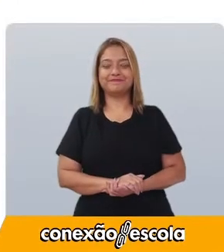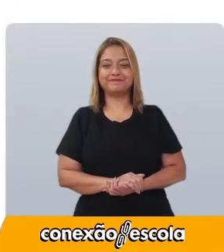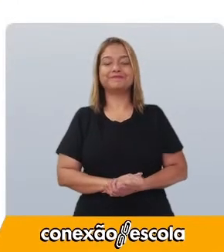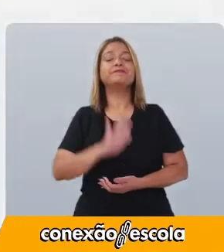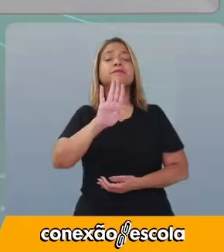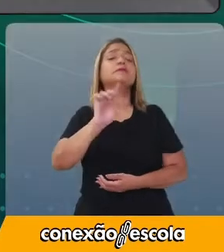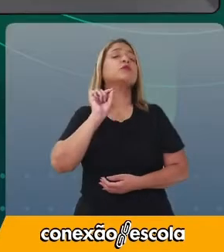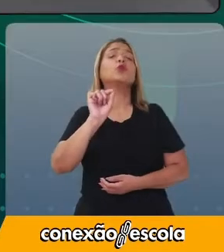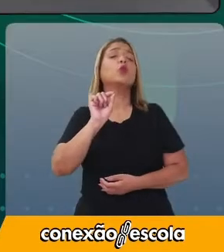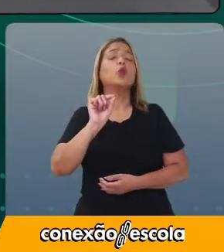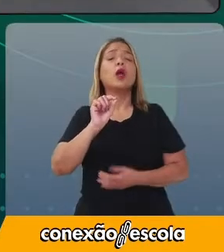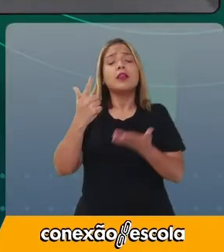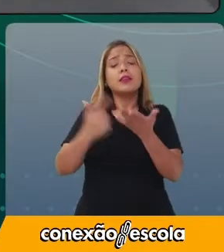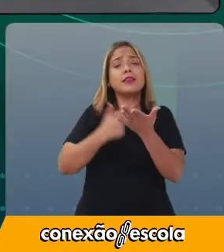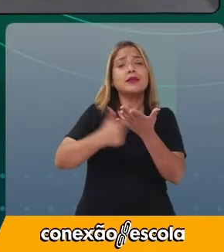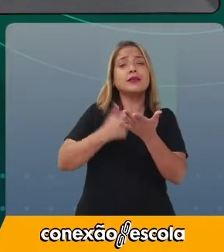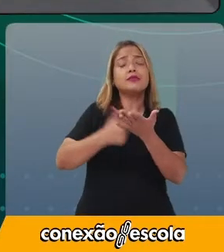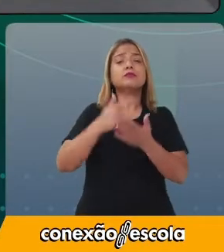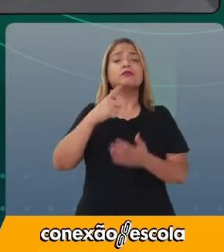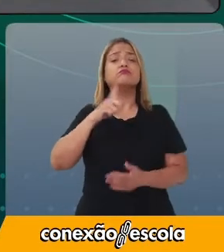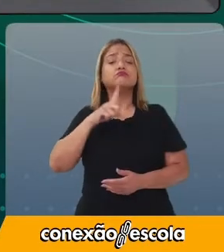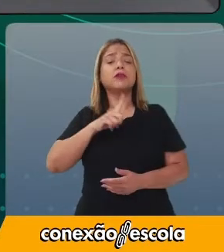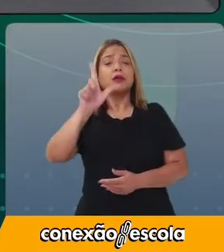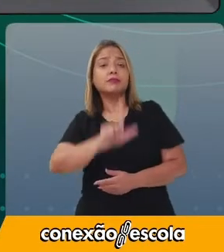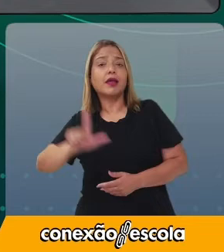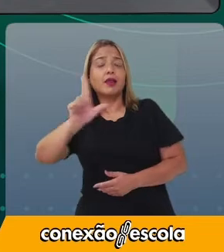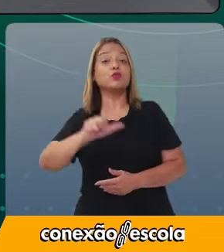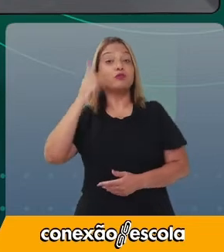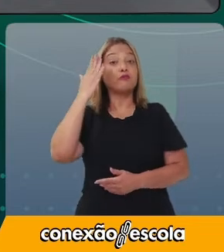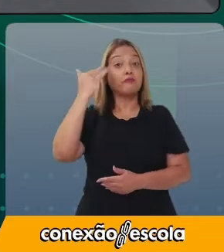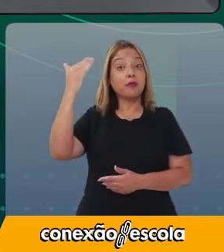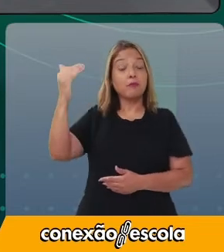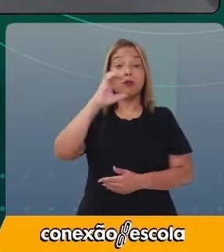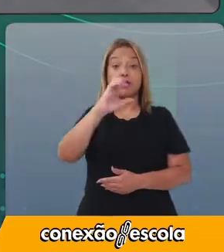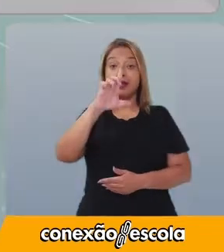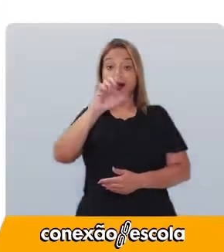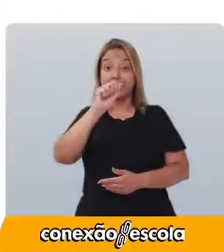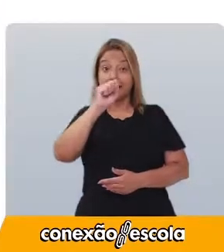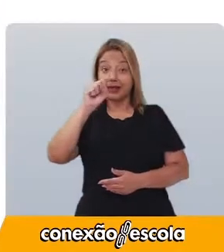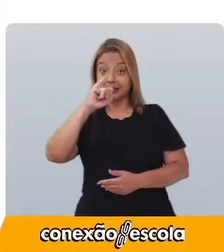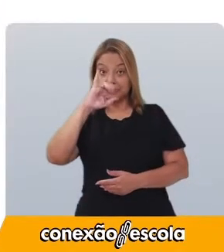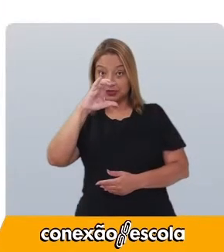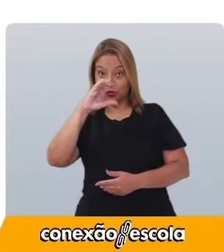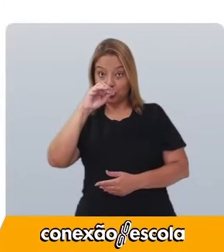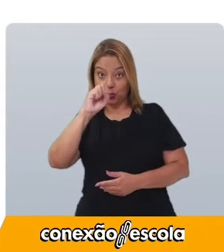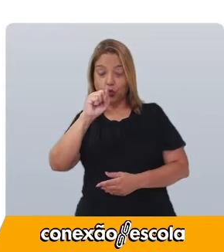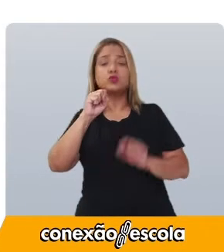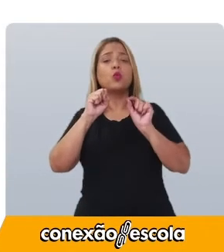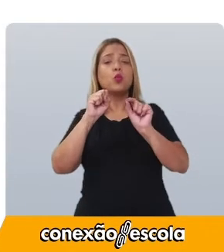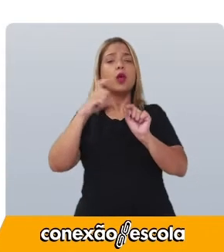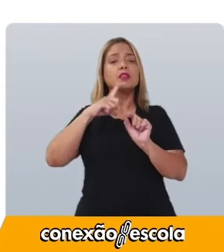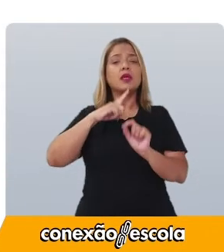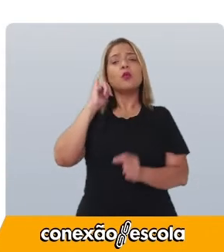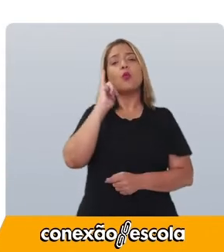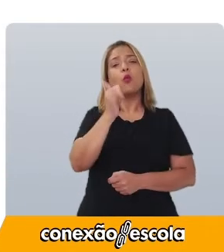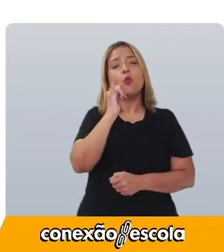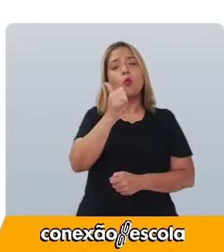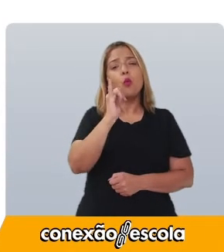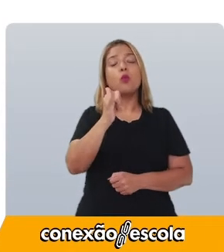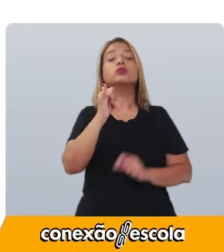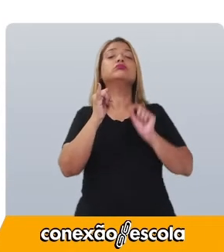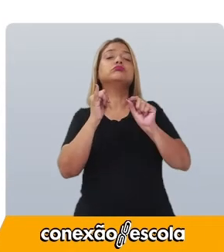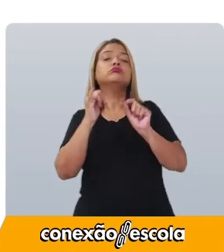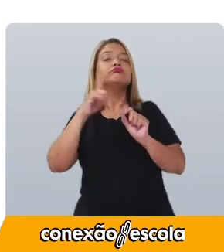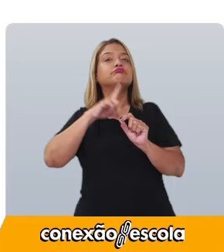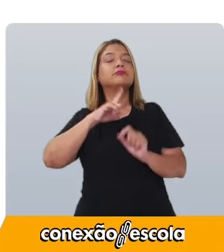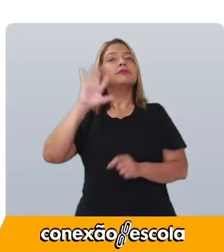O que são clássicos infantis? Chamados de contos clássicos, são aqueles contos que persistem